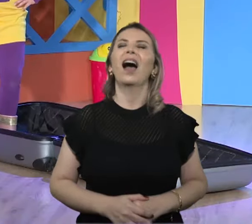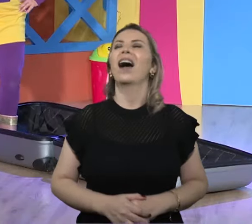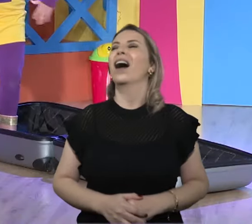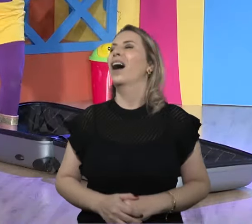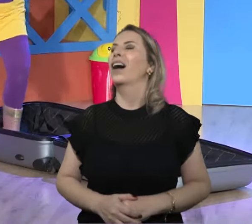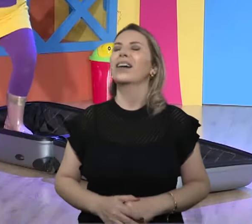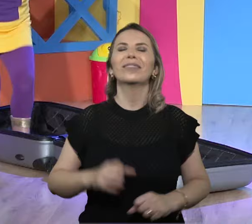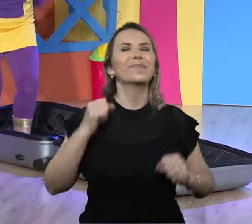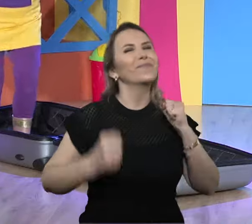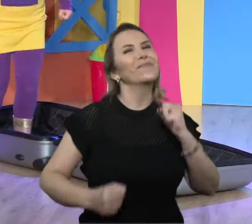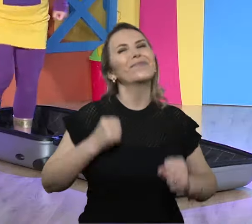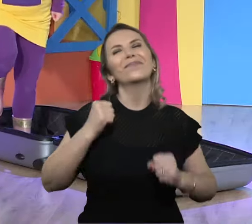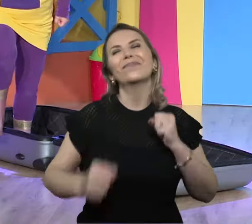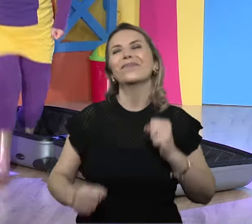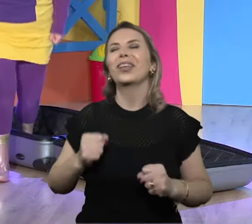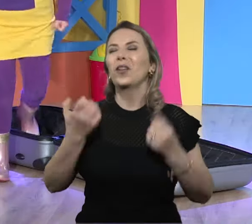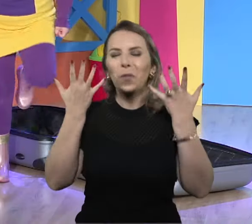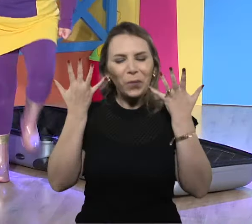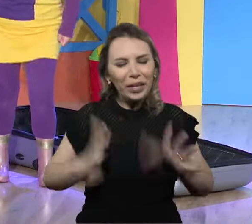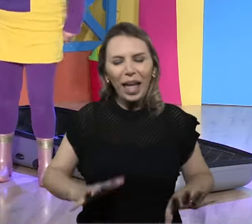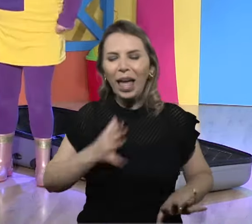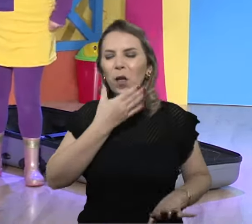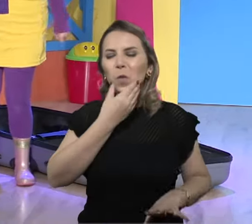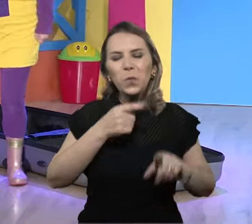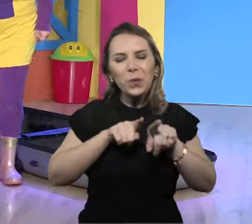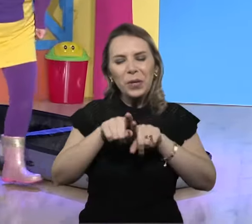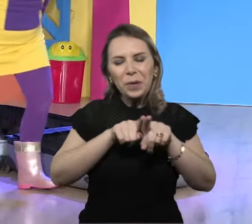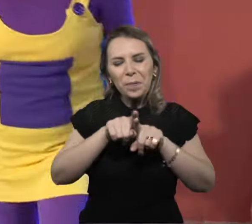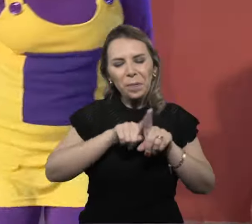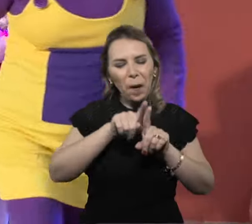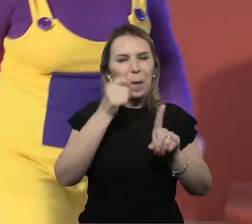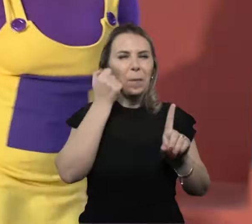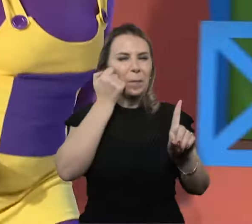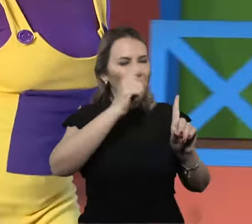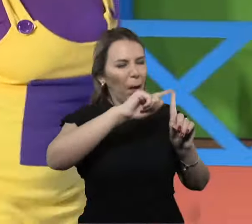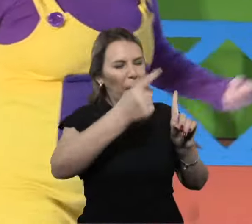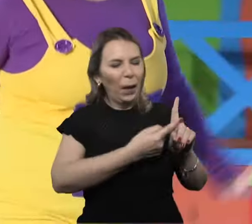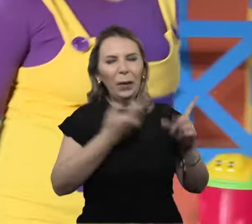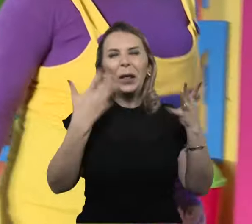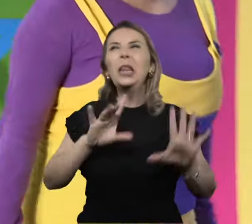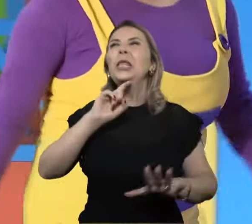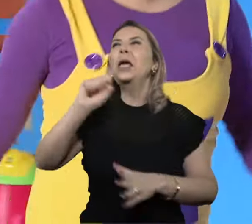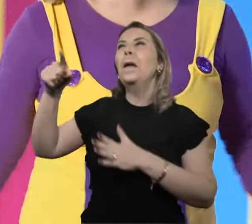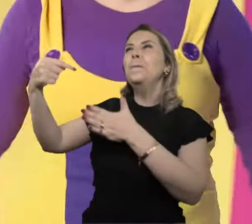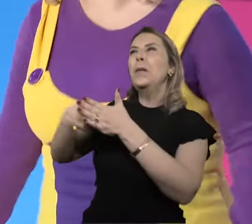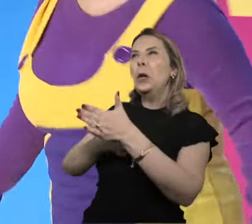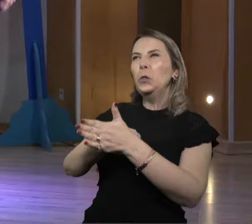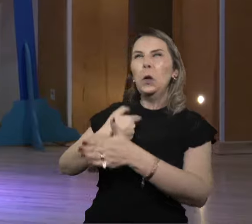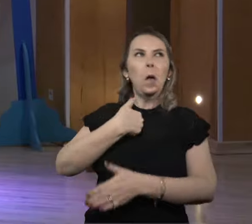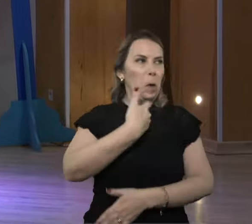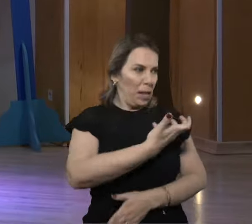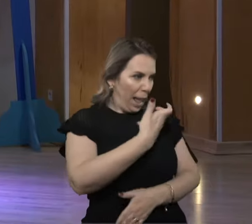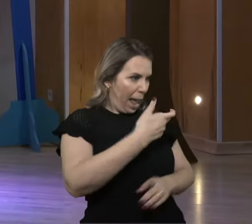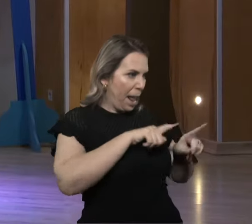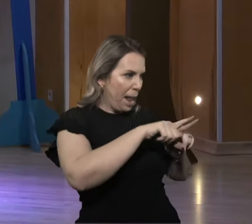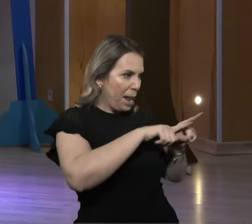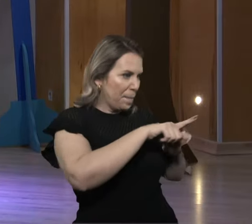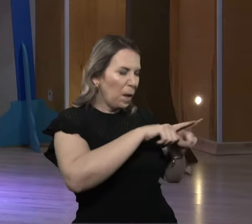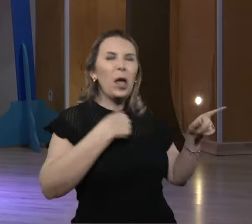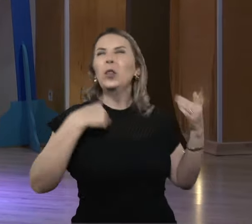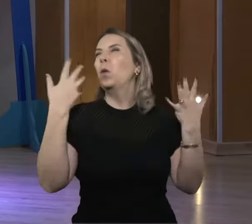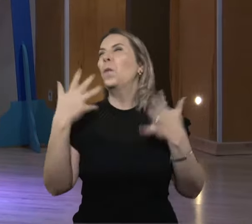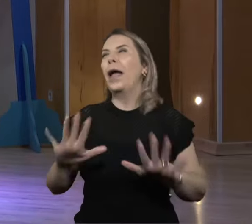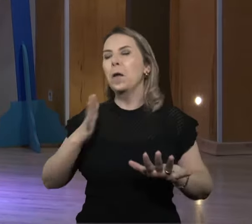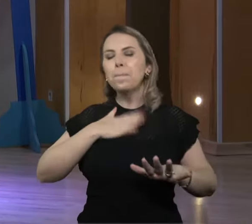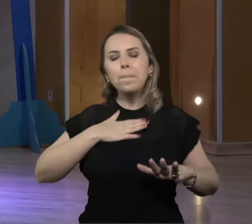Ah, mas eu não quero ter um irmãozinho! Ninguém me perguntou se eu queria ter um irmãozinho! E eu